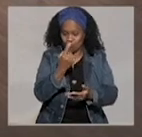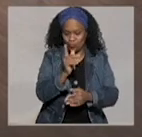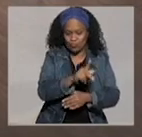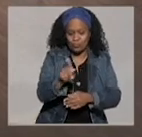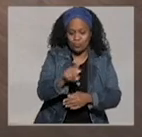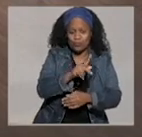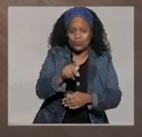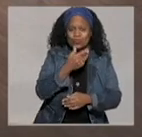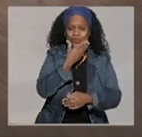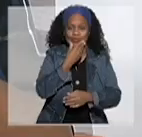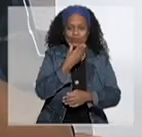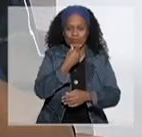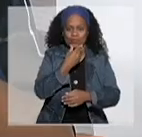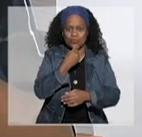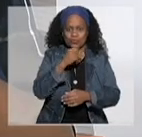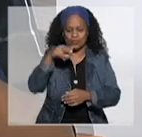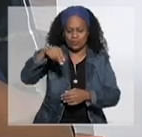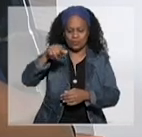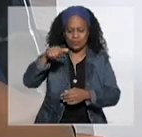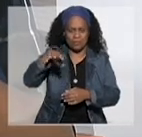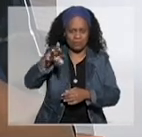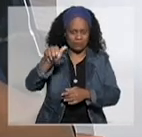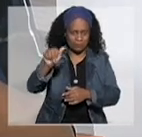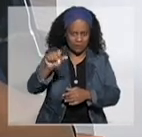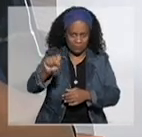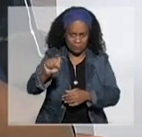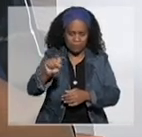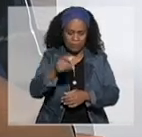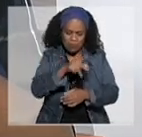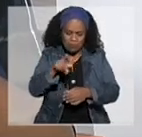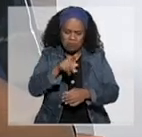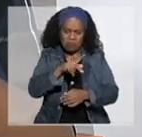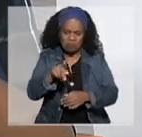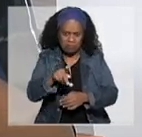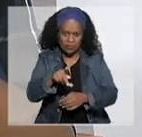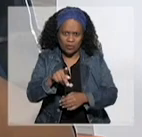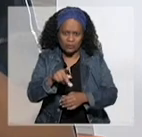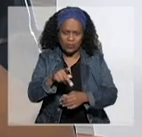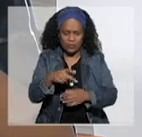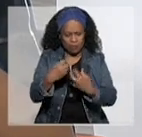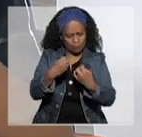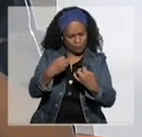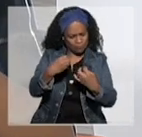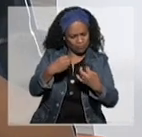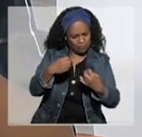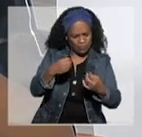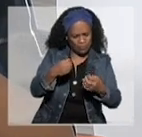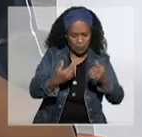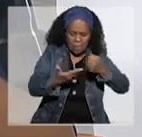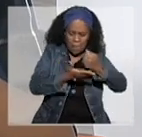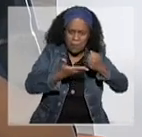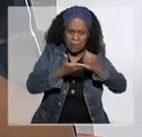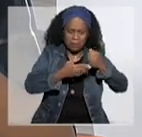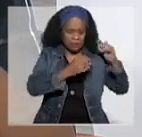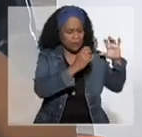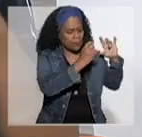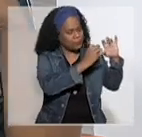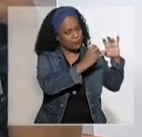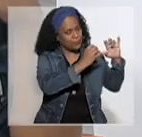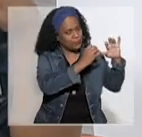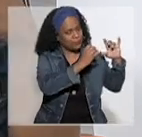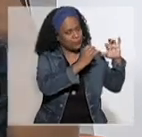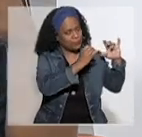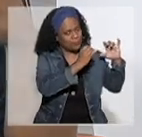professor, tem um professor chamado Neemias Serrano, um professor onde me deu muita base na flauta doce,